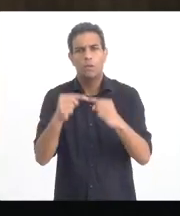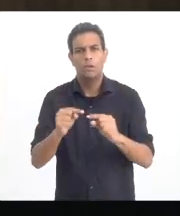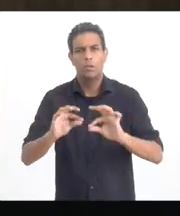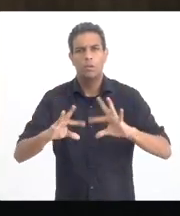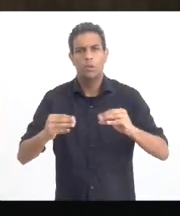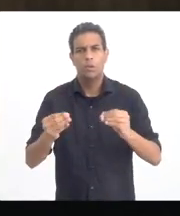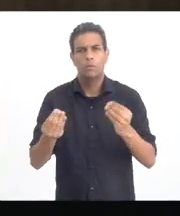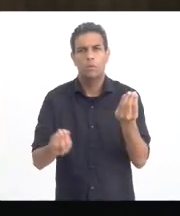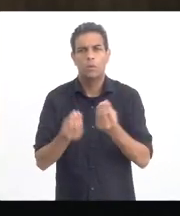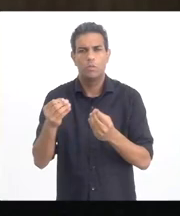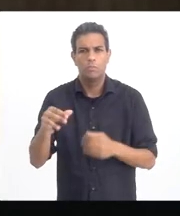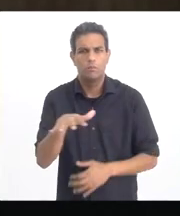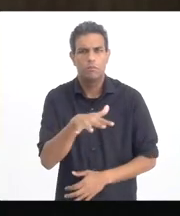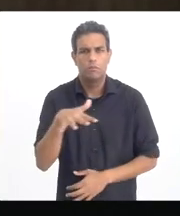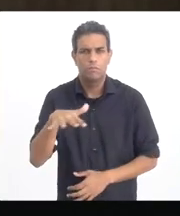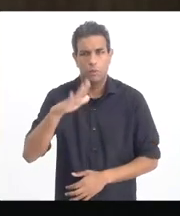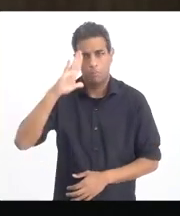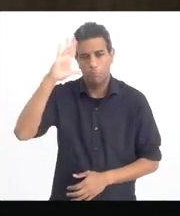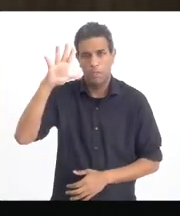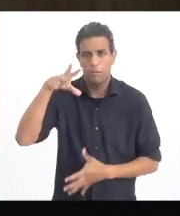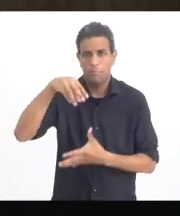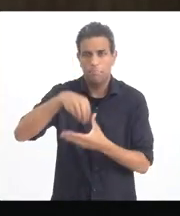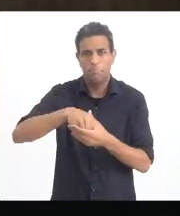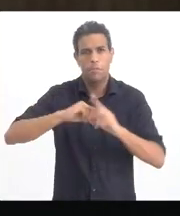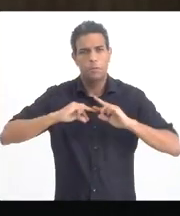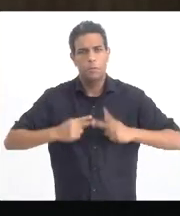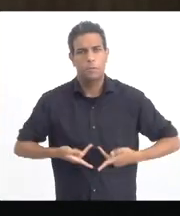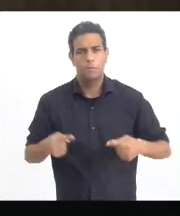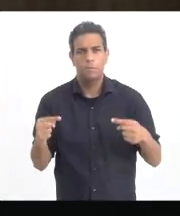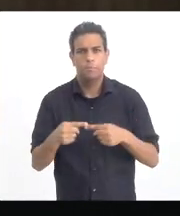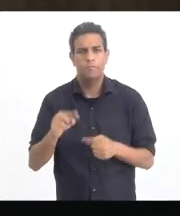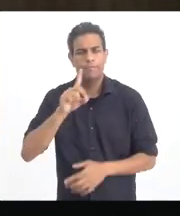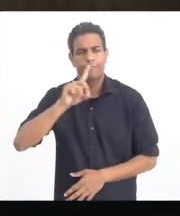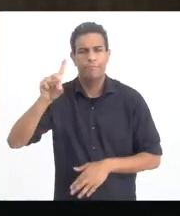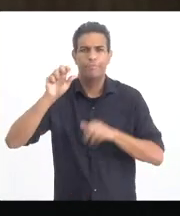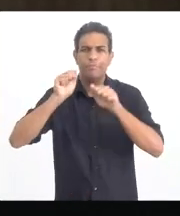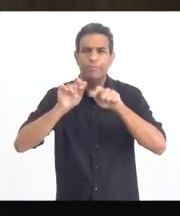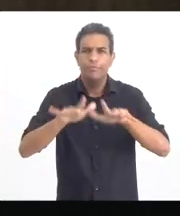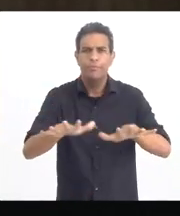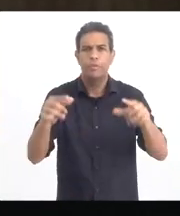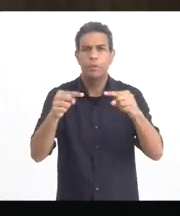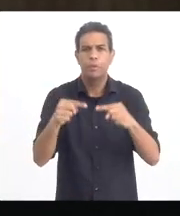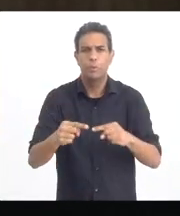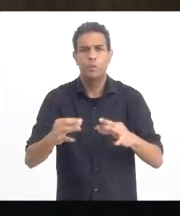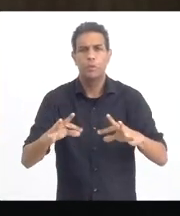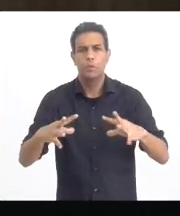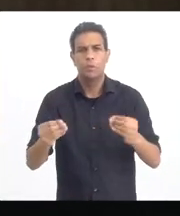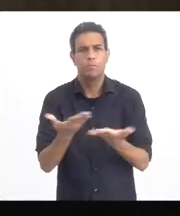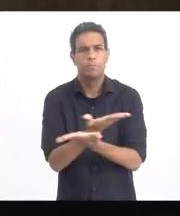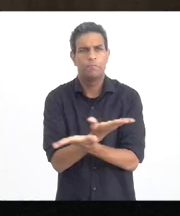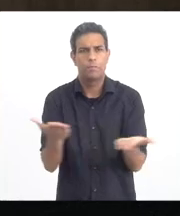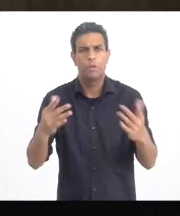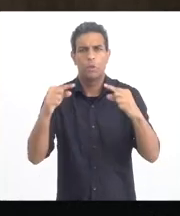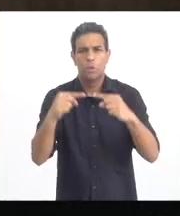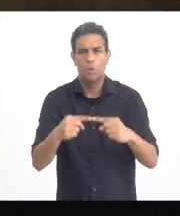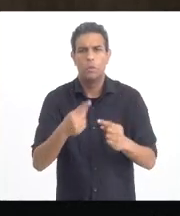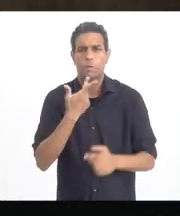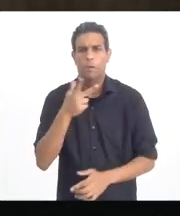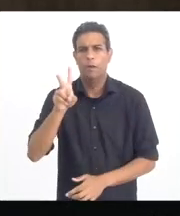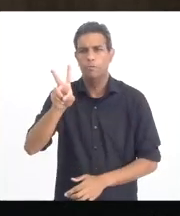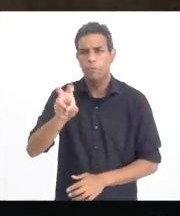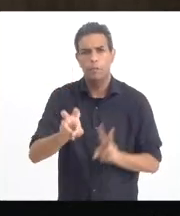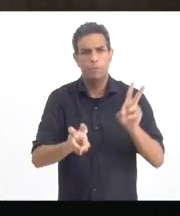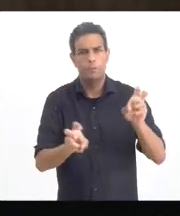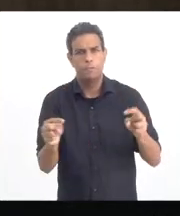por questão de justiça, mas principalmente de humanidade. Que Deus abençoe os senhores, que Deus abençoe a todos, e tenho a plena